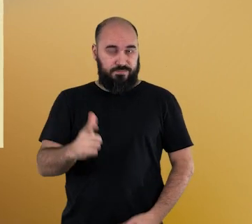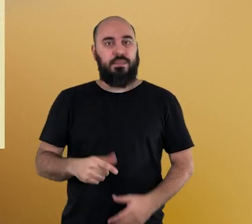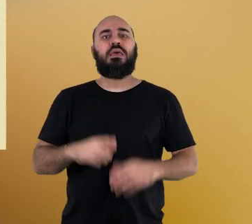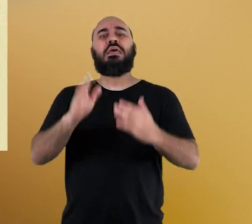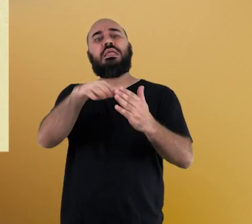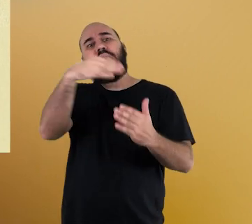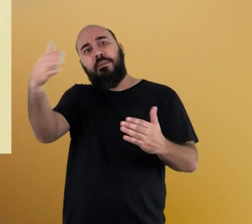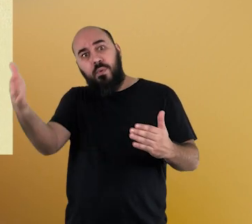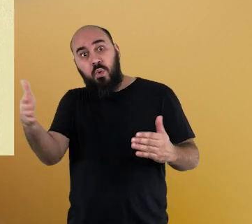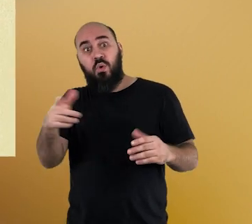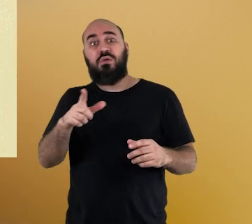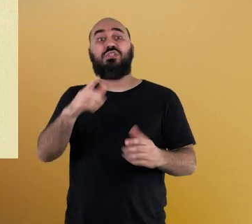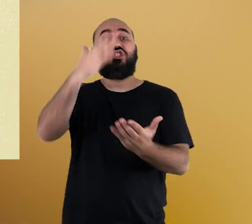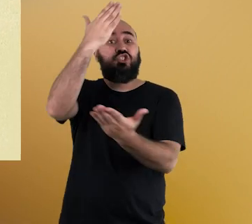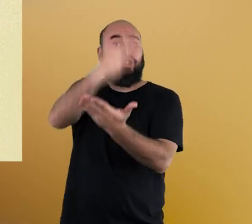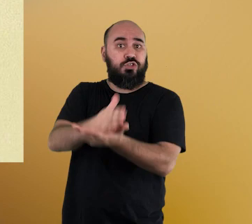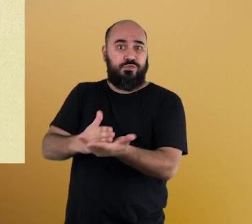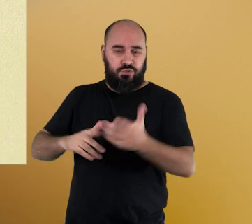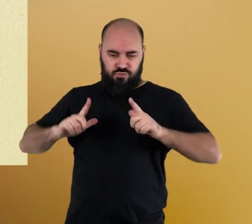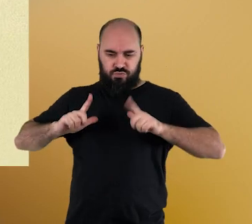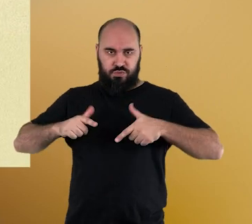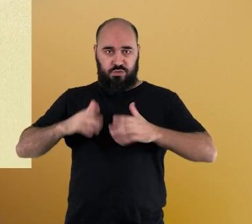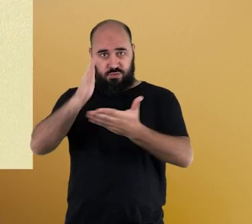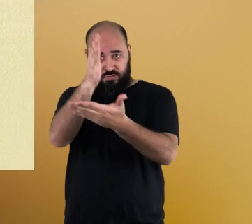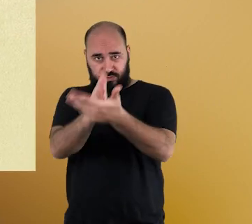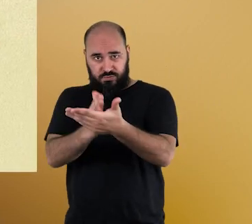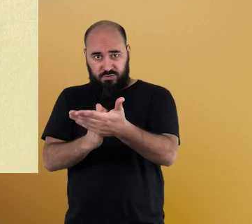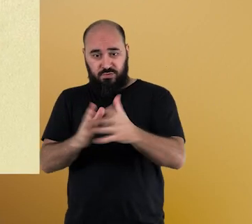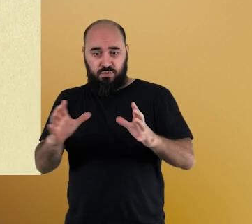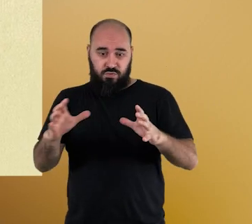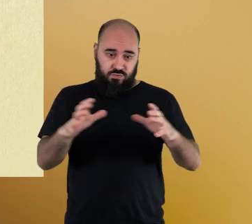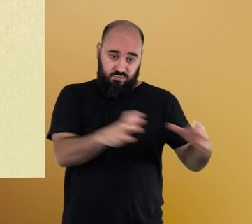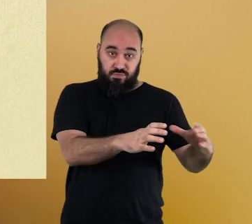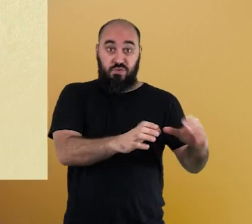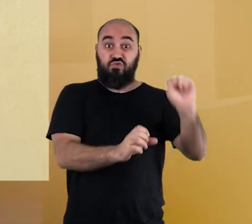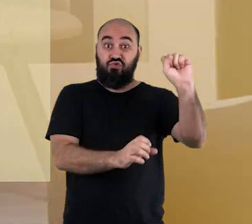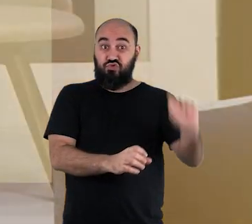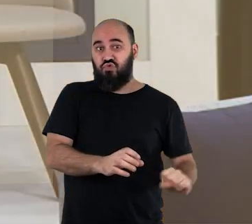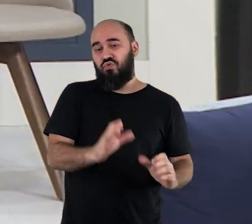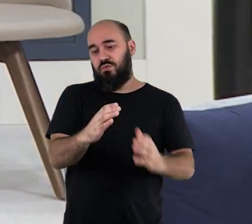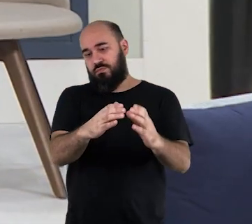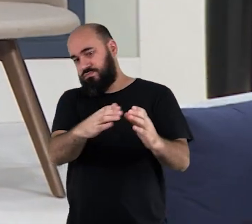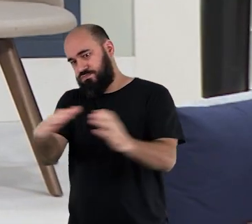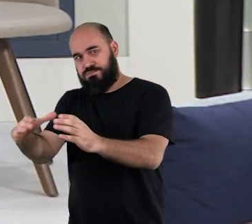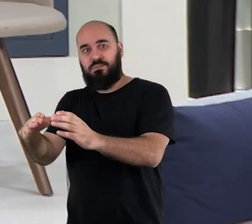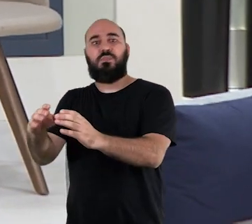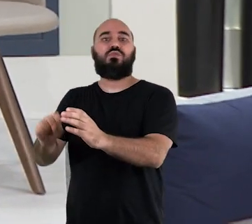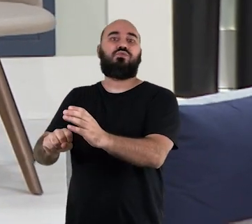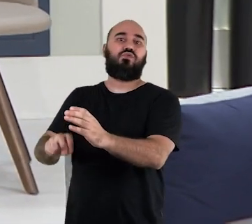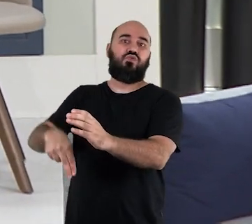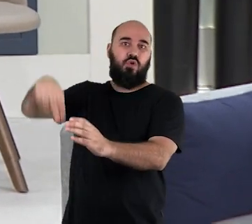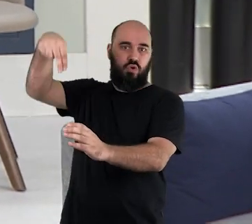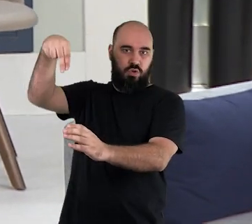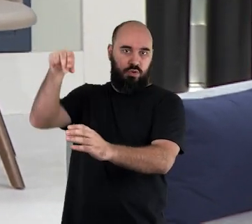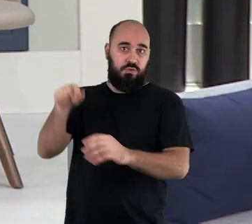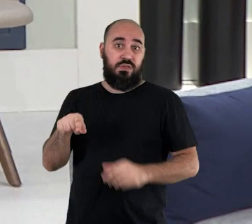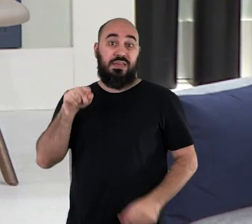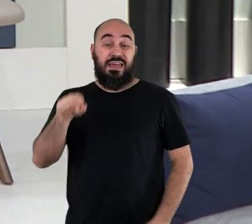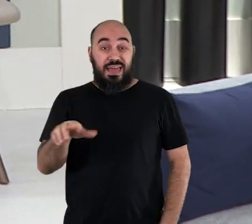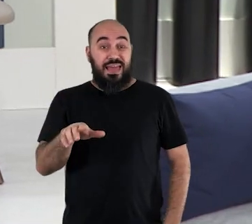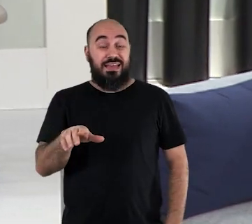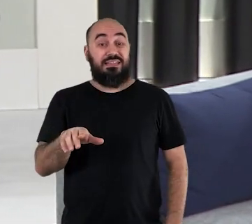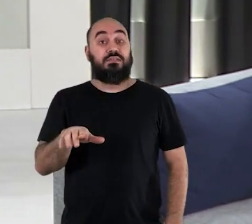Esse chamado reino do norte, ou reino de Israel, cuja capital era Samaria, ele existiu por cerca